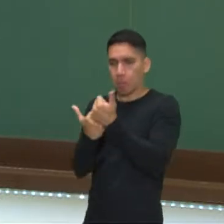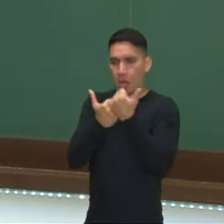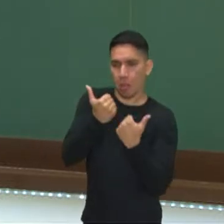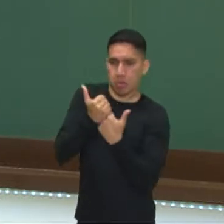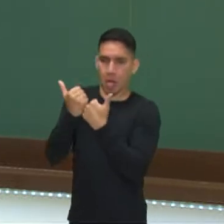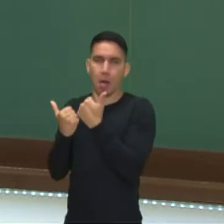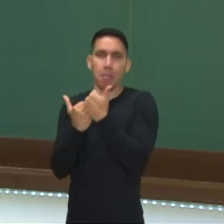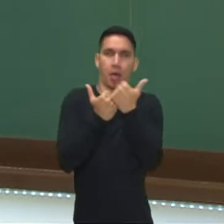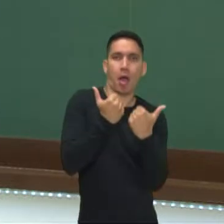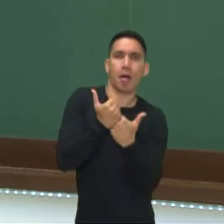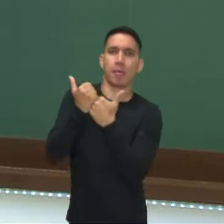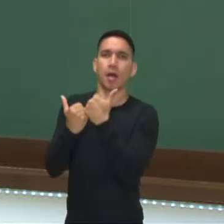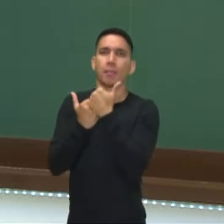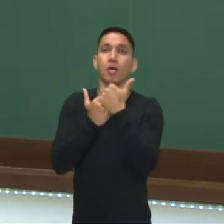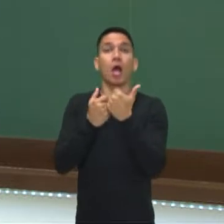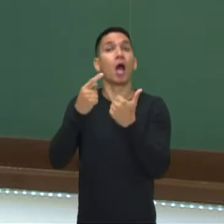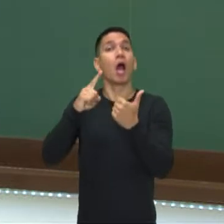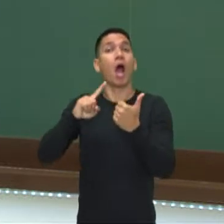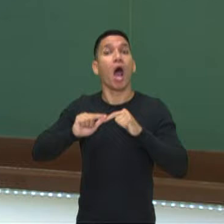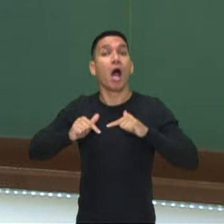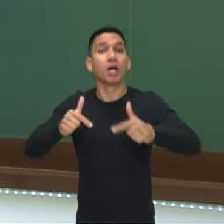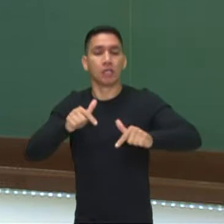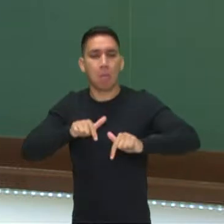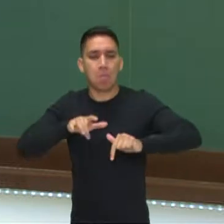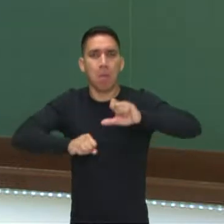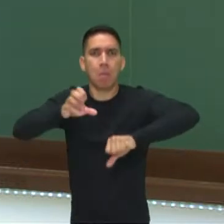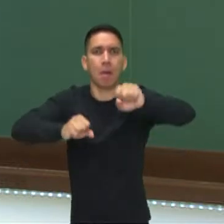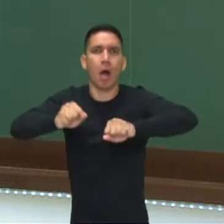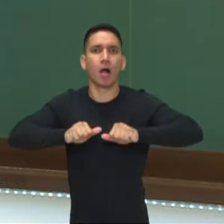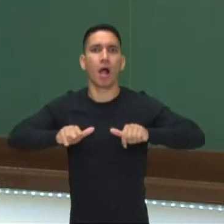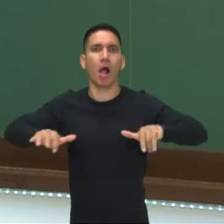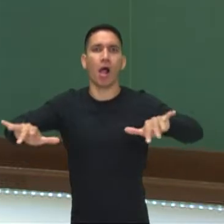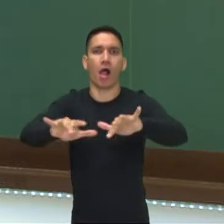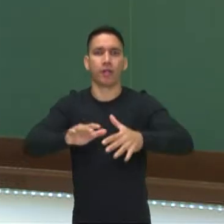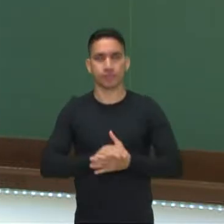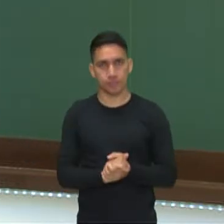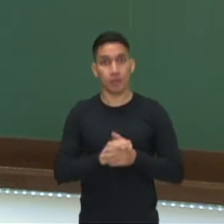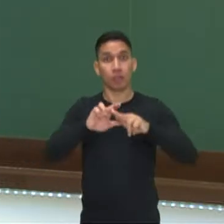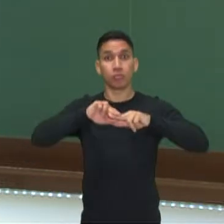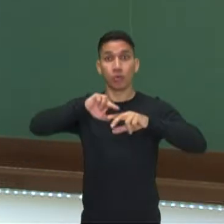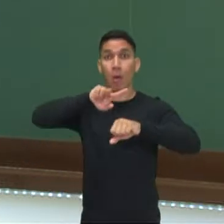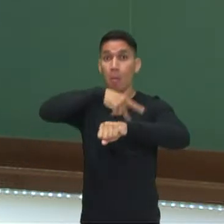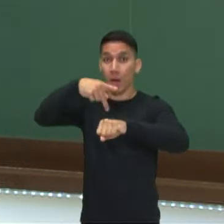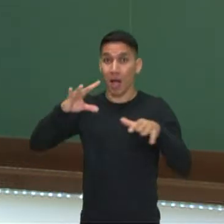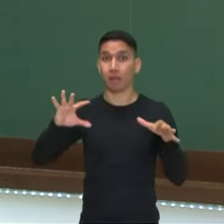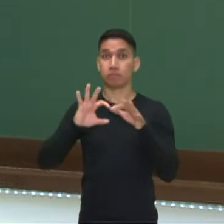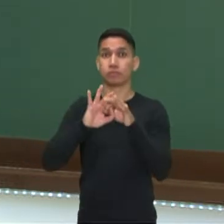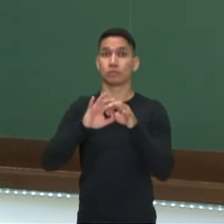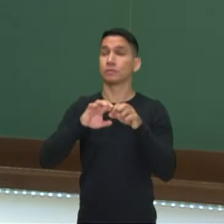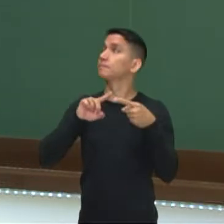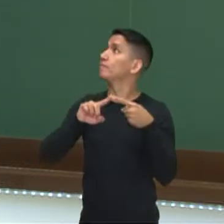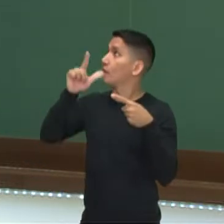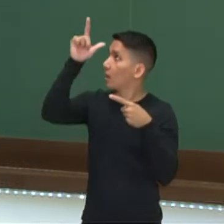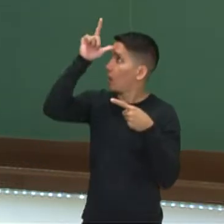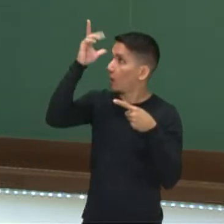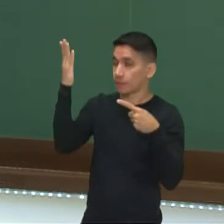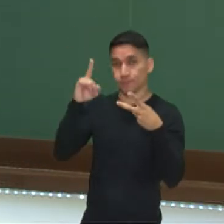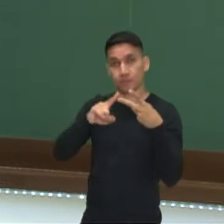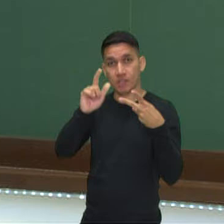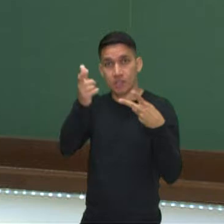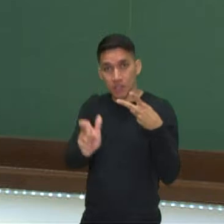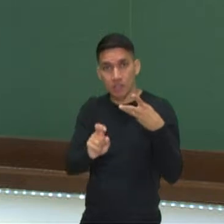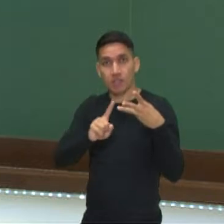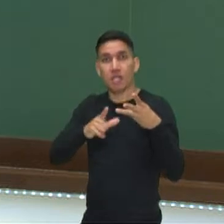em ações de expansão territorial. Então, os países do Eixo, Alemanha,